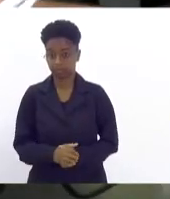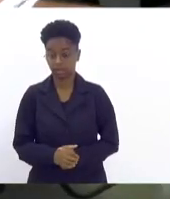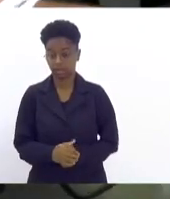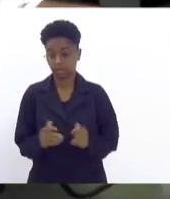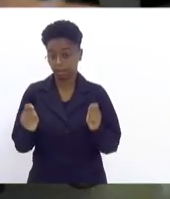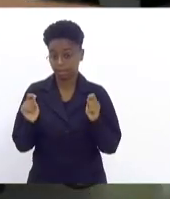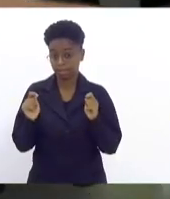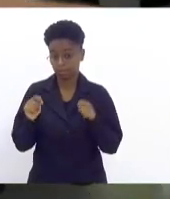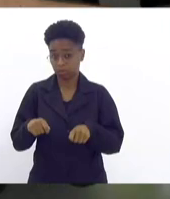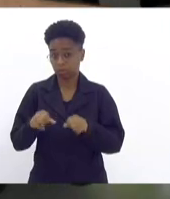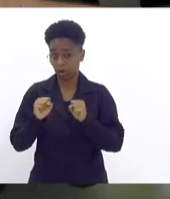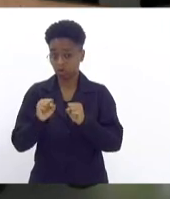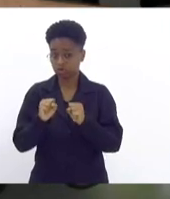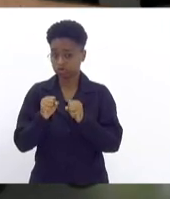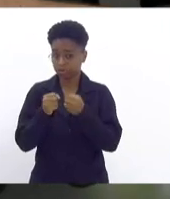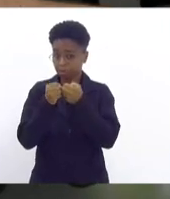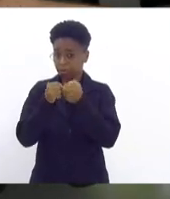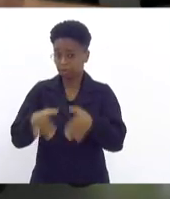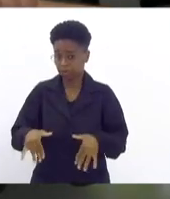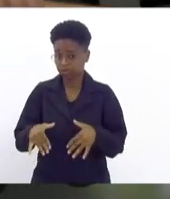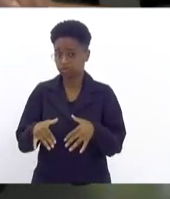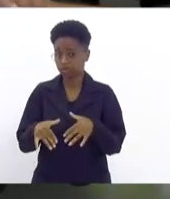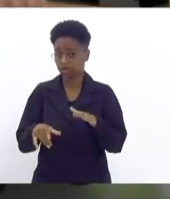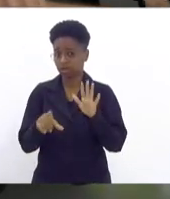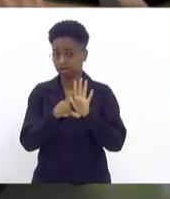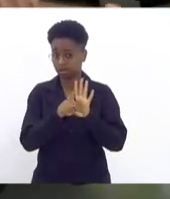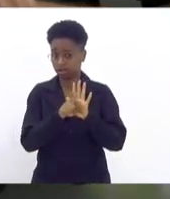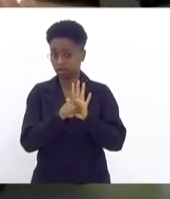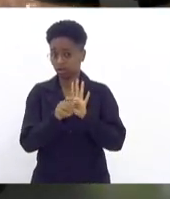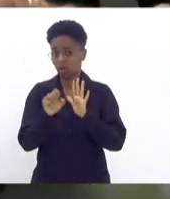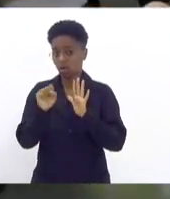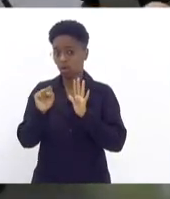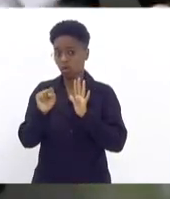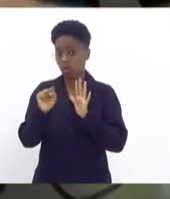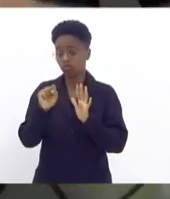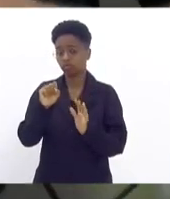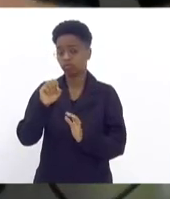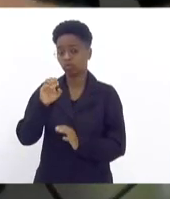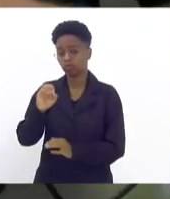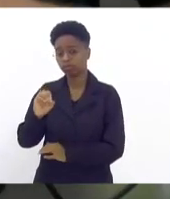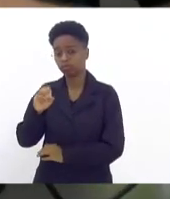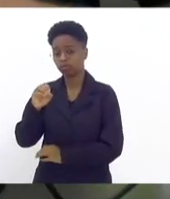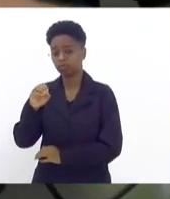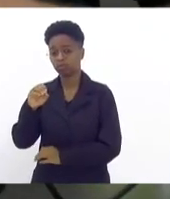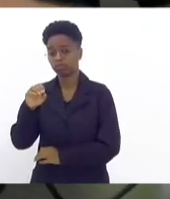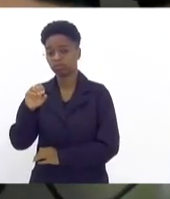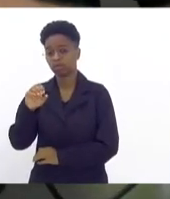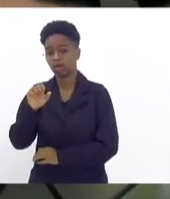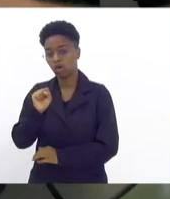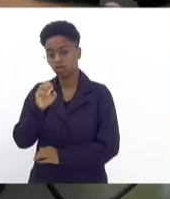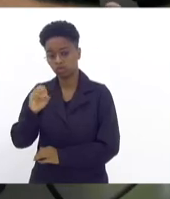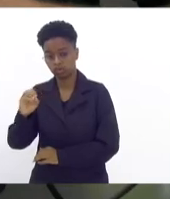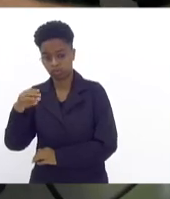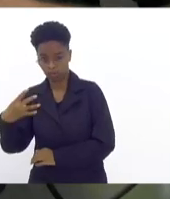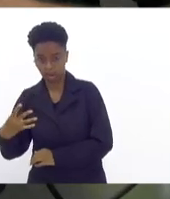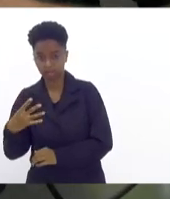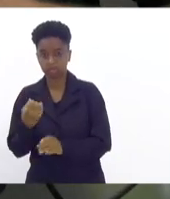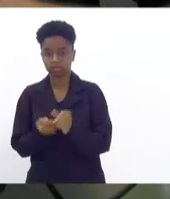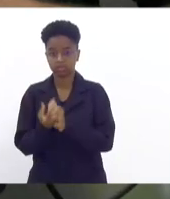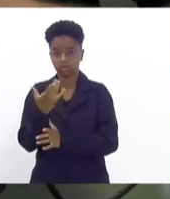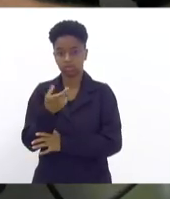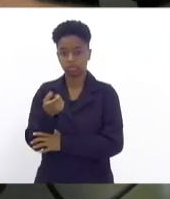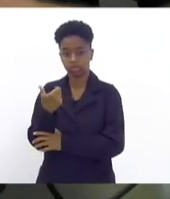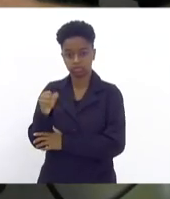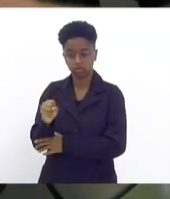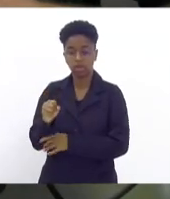possível prejudicabilidade, a lei 8.004 de 2018, que assegura a realização por